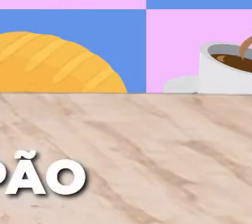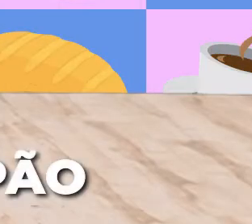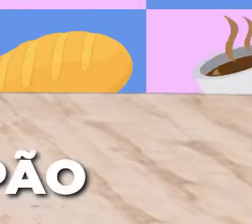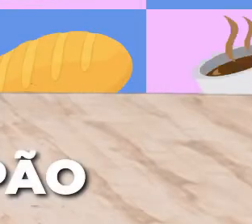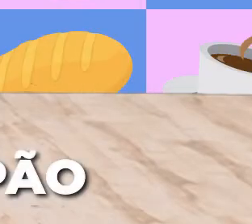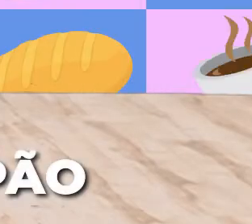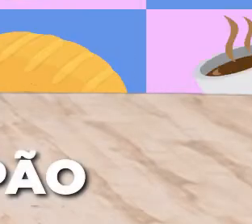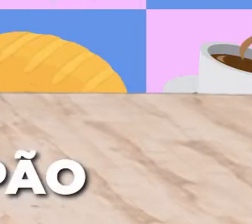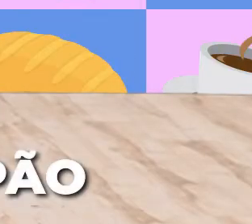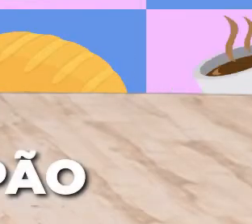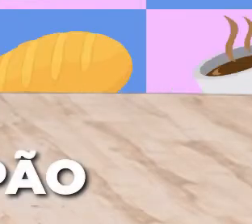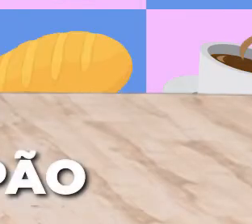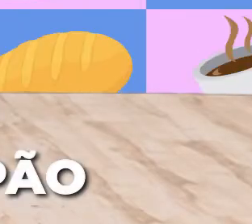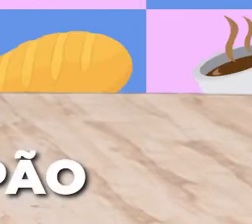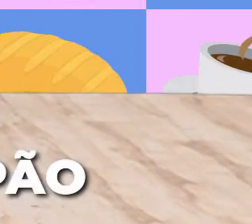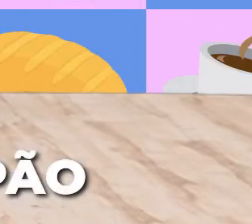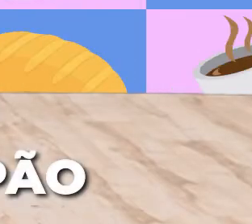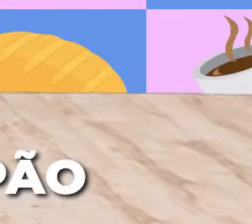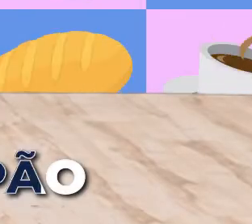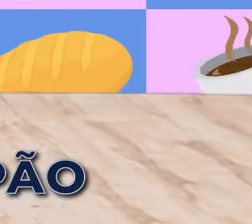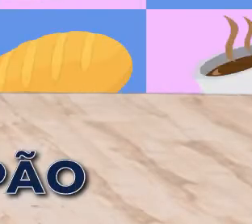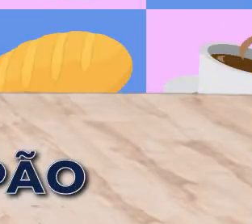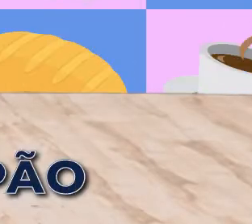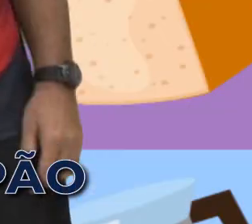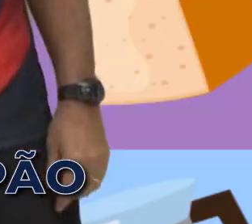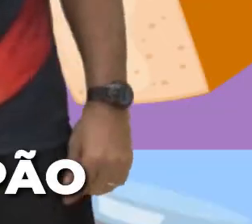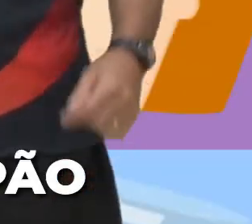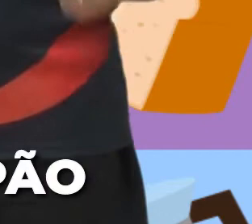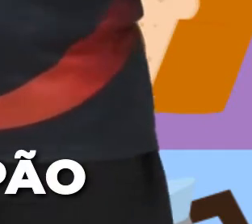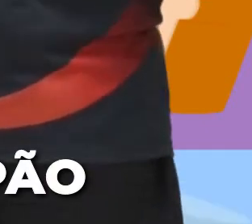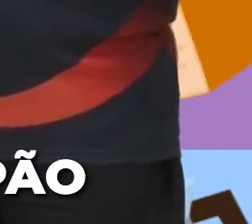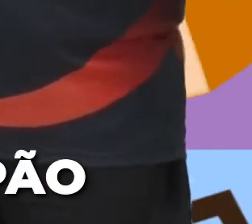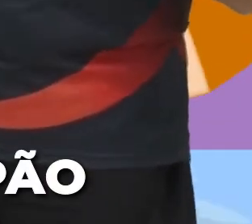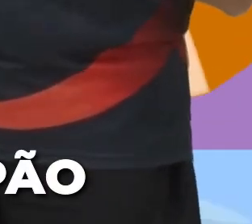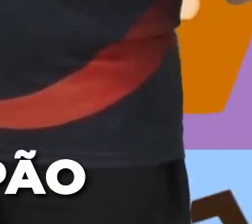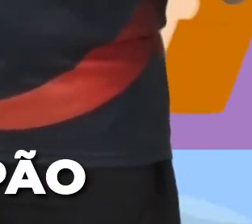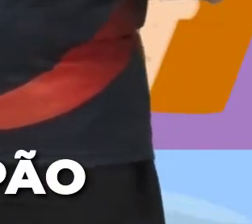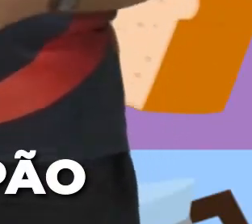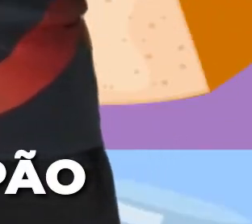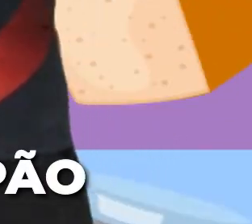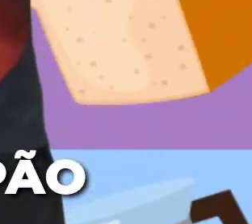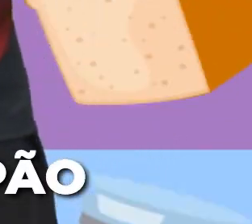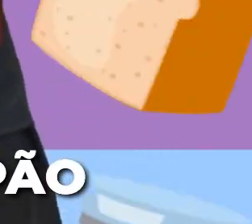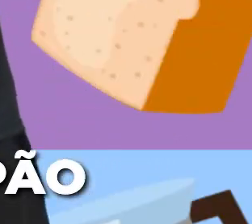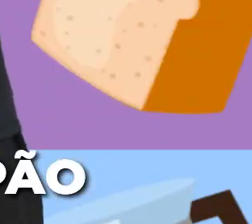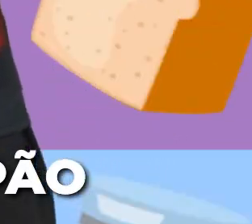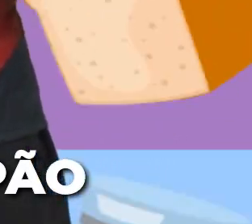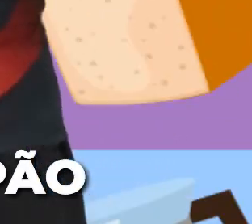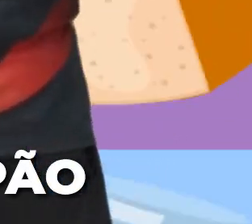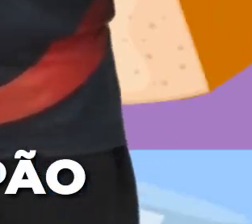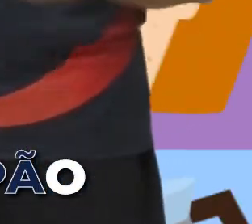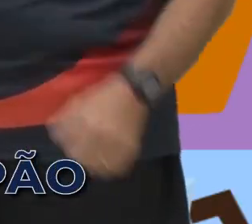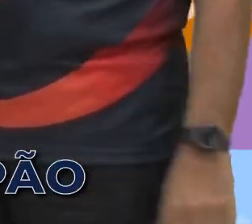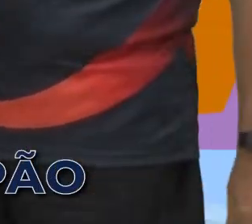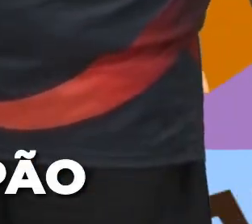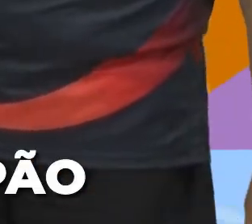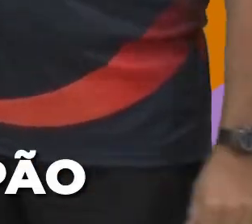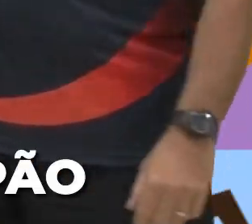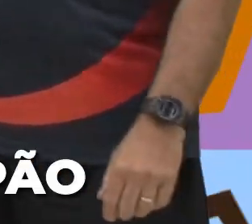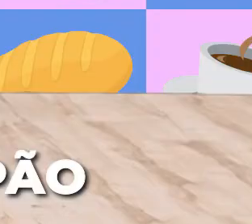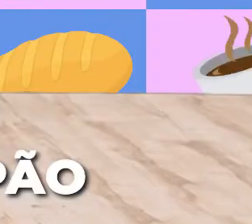Eu vou tomar o meu café com pão. Eu vou tomar o meu café com